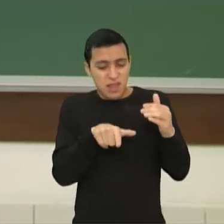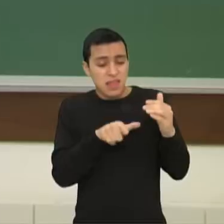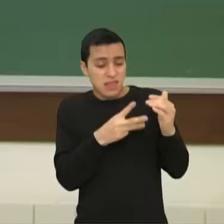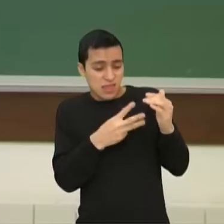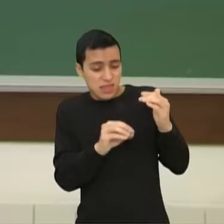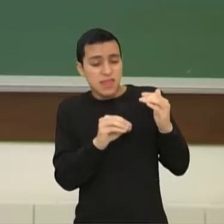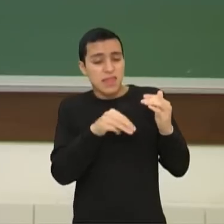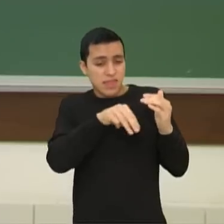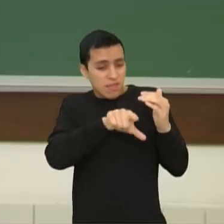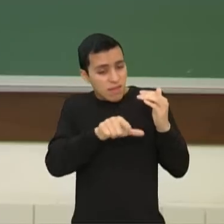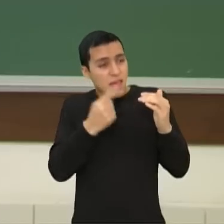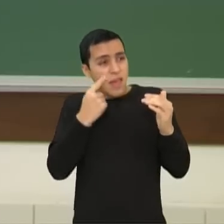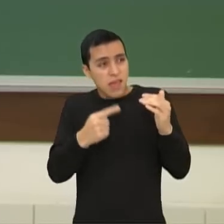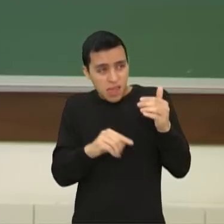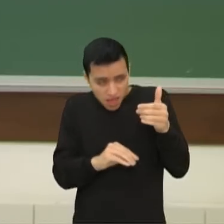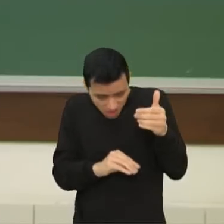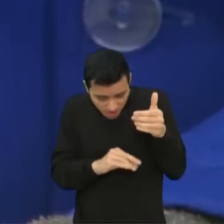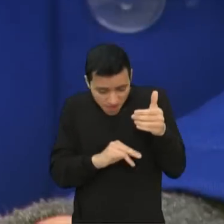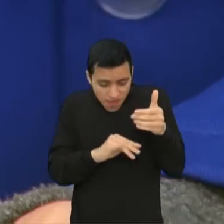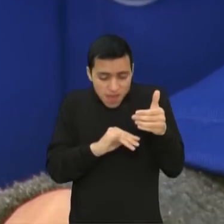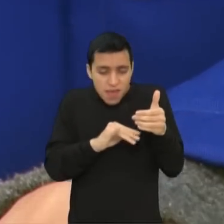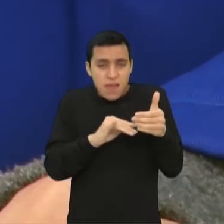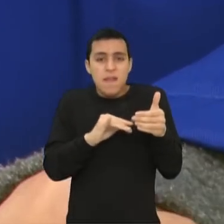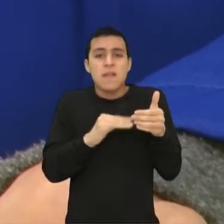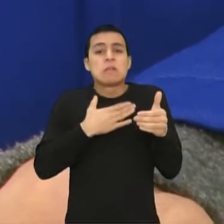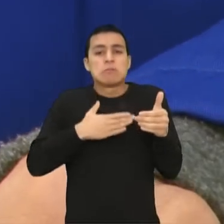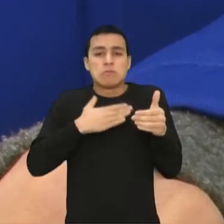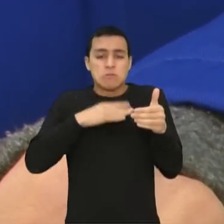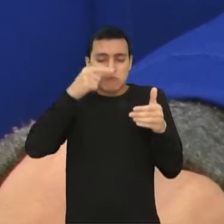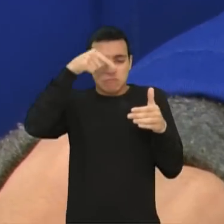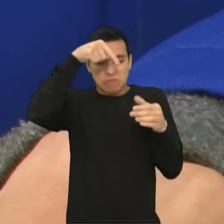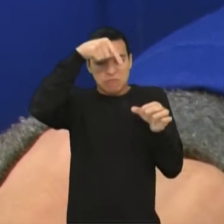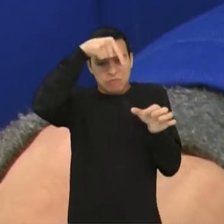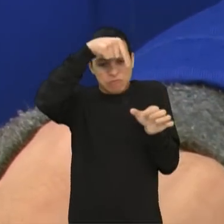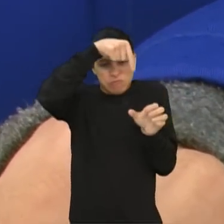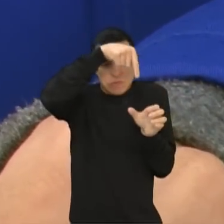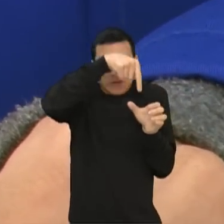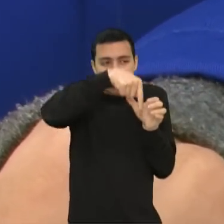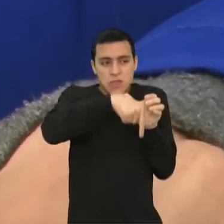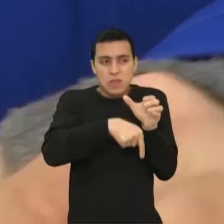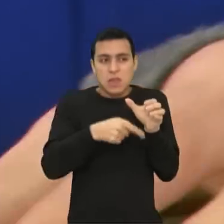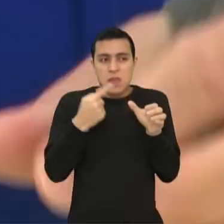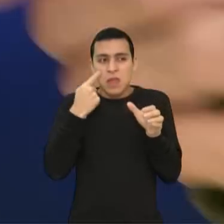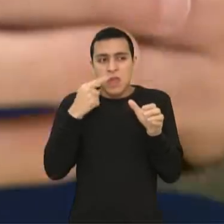30 ml e eu vou colocar devagarzinho e percebam a mudança.